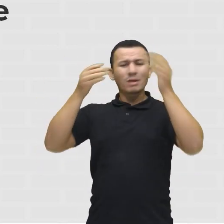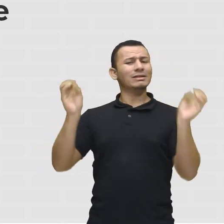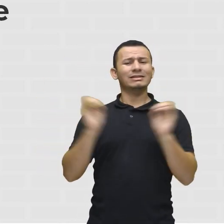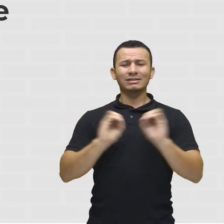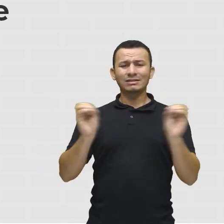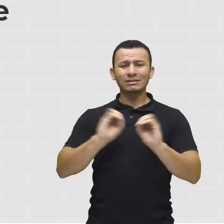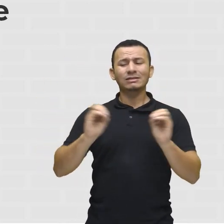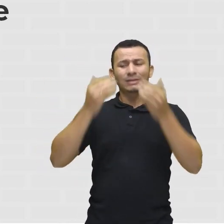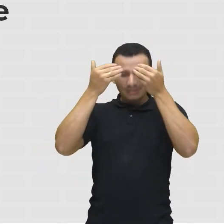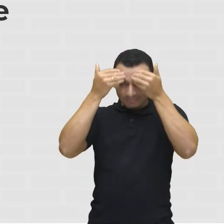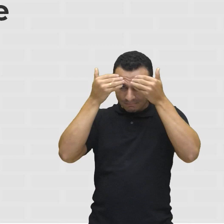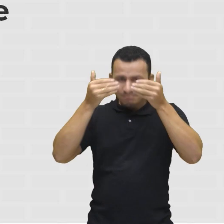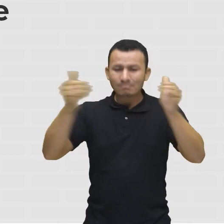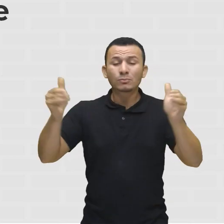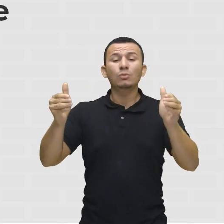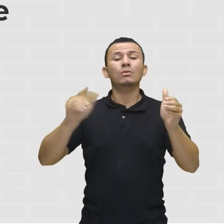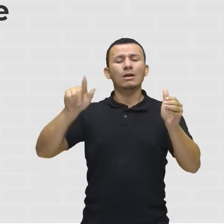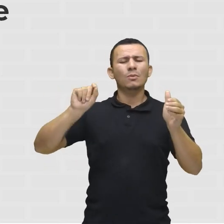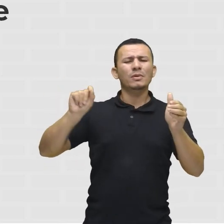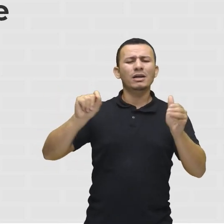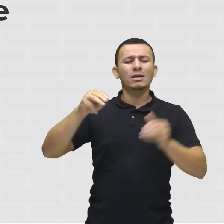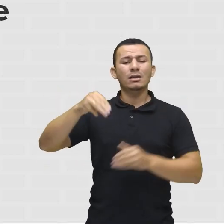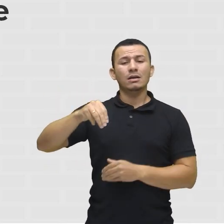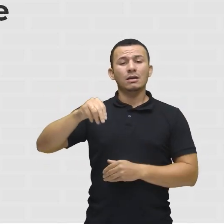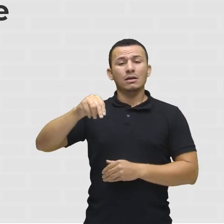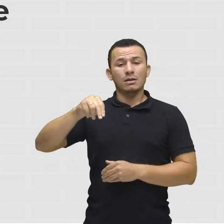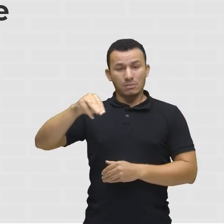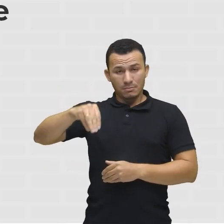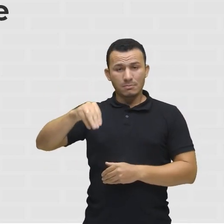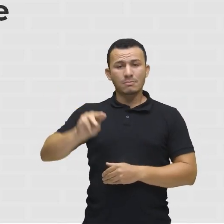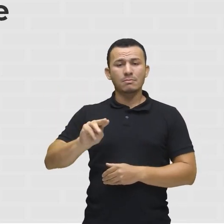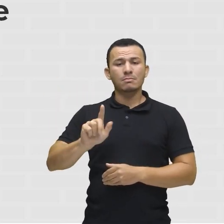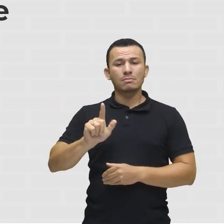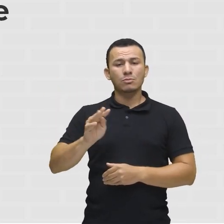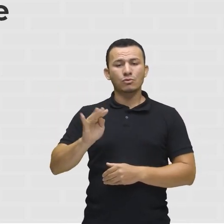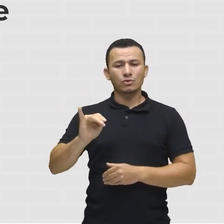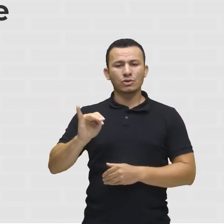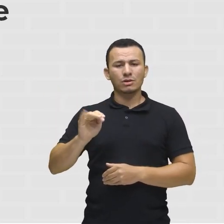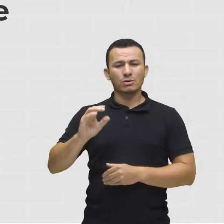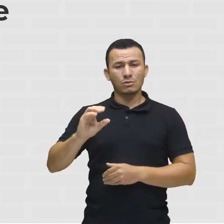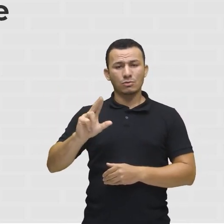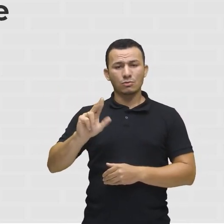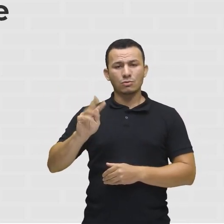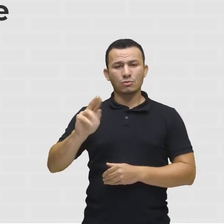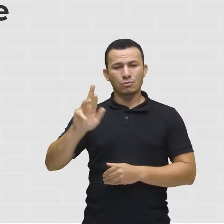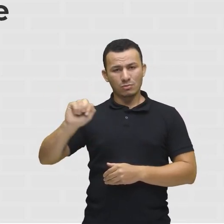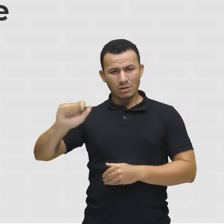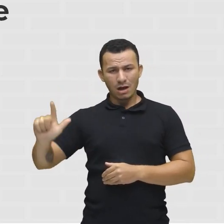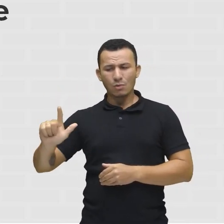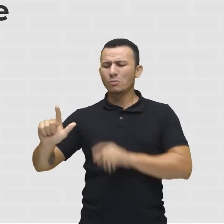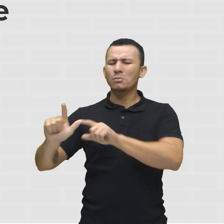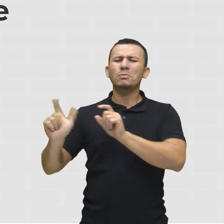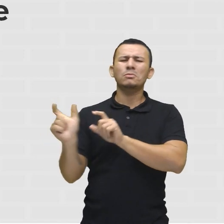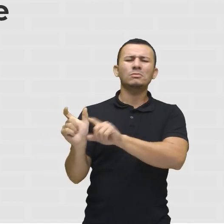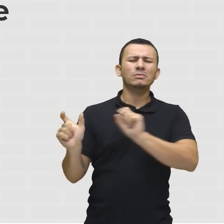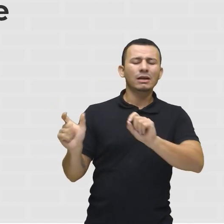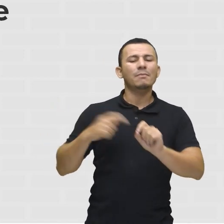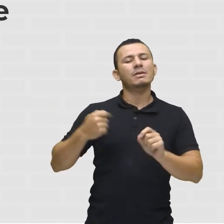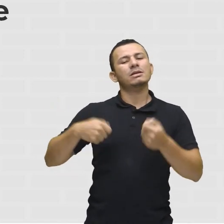mas a consciência multi. Se eu estou falando multi, eu tenho que saber de várias coisas, não é verdade? Então, aquilo que